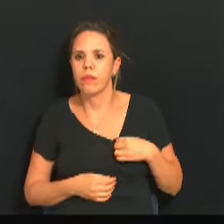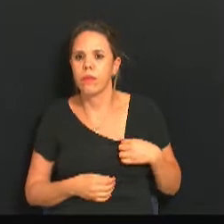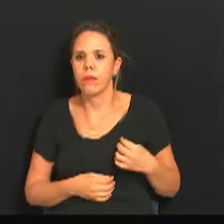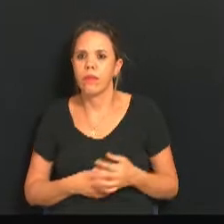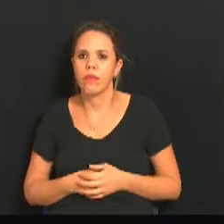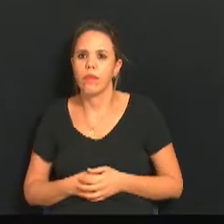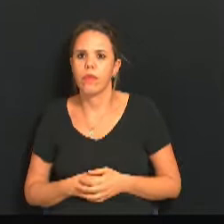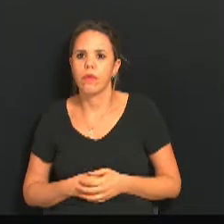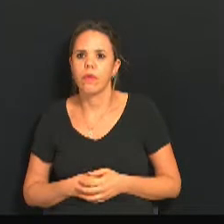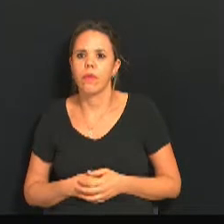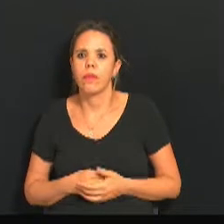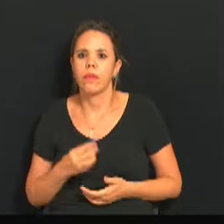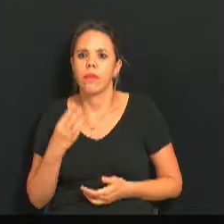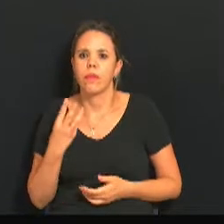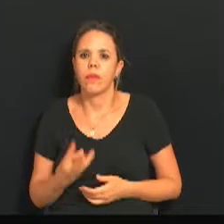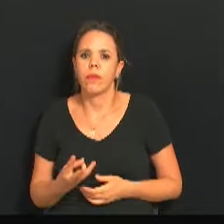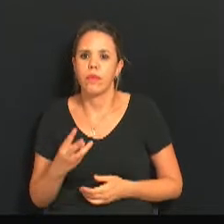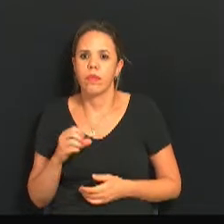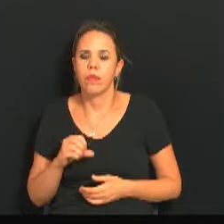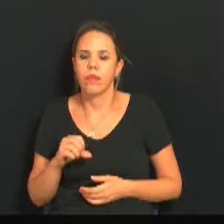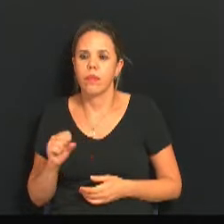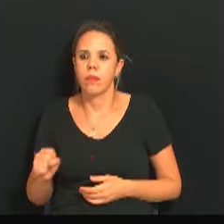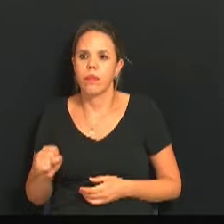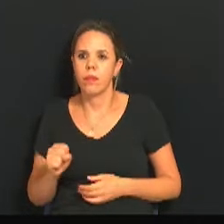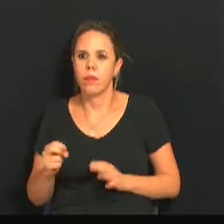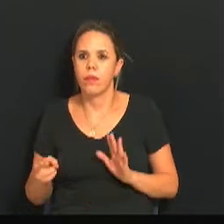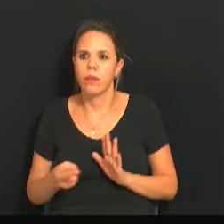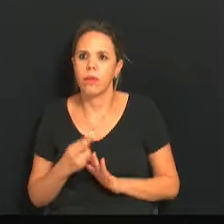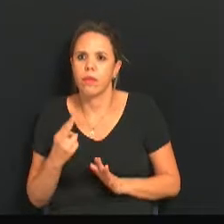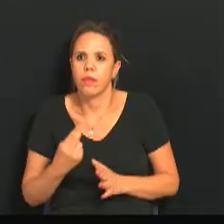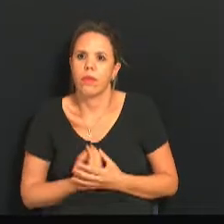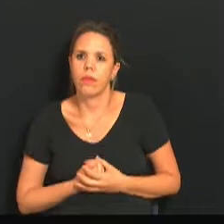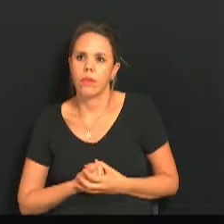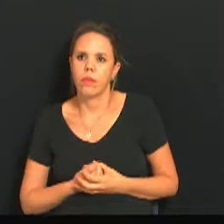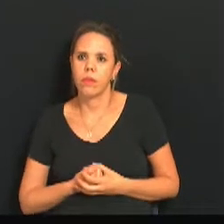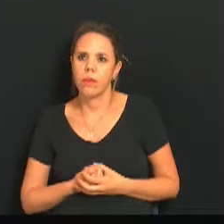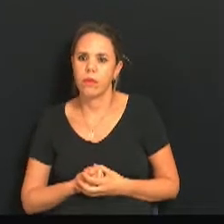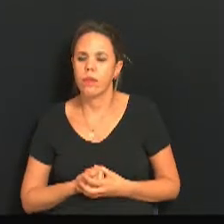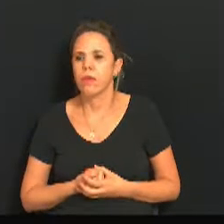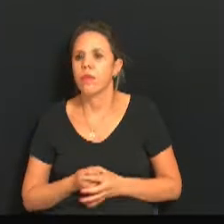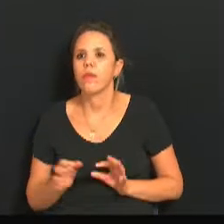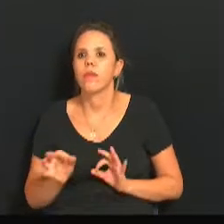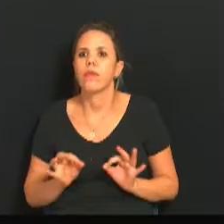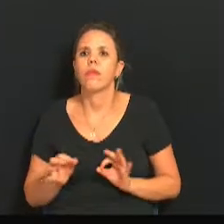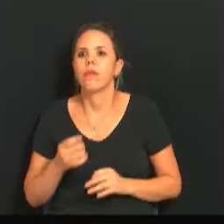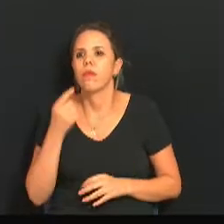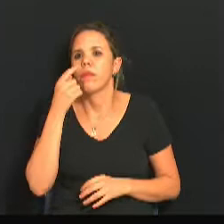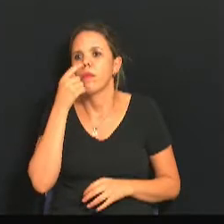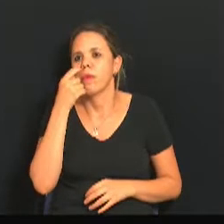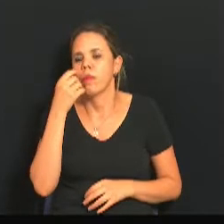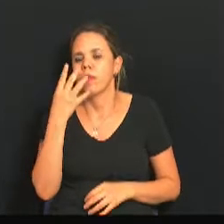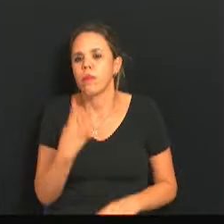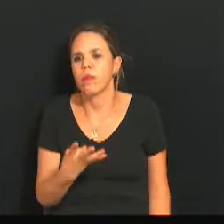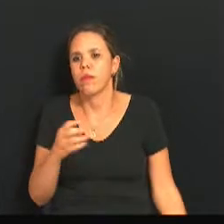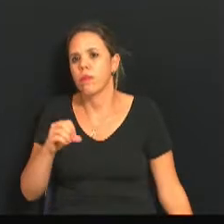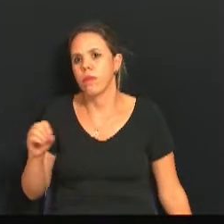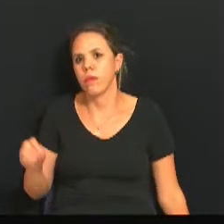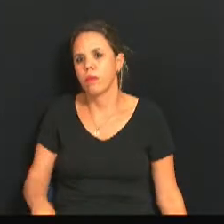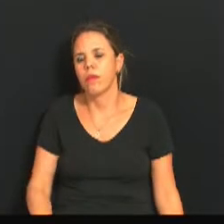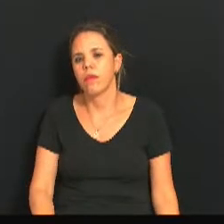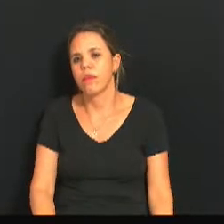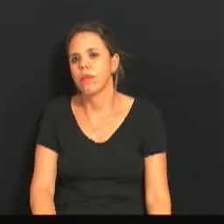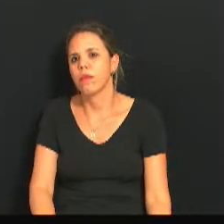3/89 e virou a resolução é a partir daí para Sergipe lamentar a quarta 90 e